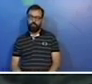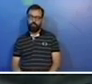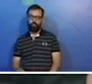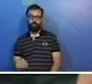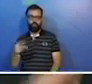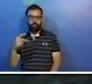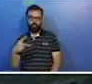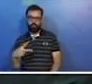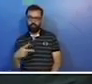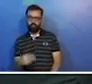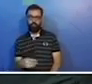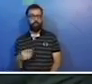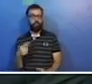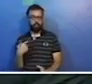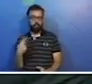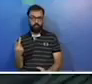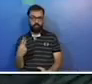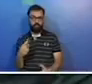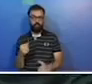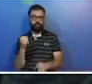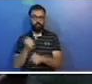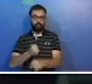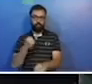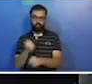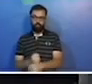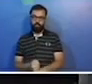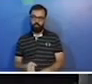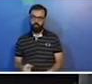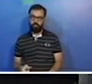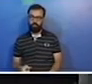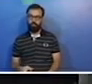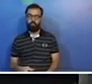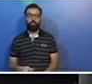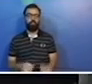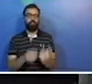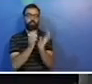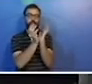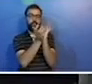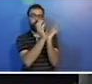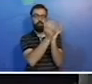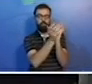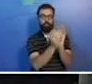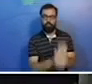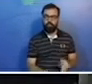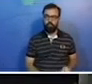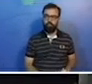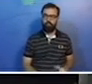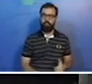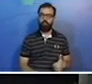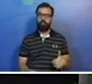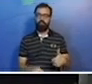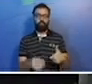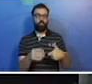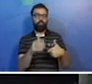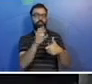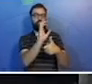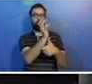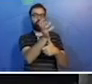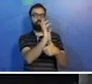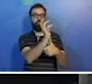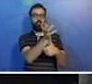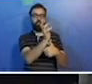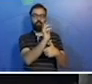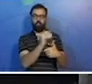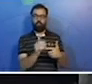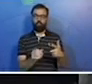Cadeia alimentar 2, nós vamos continuar. Então, vamos continuar pela alga. Vamos falar o nosso produtor, depois a gente